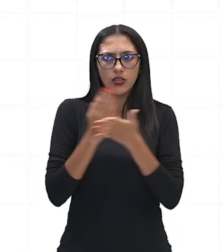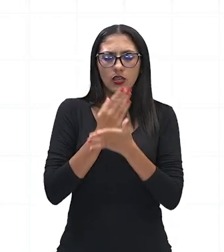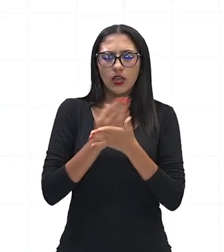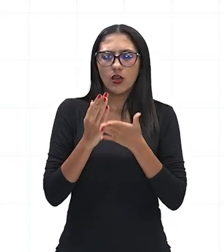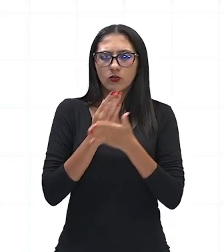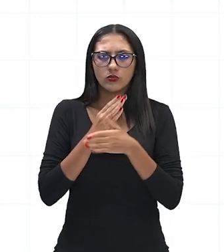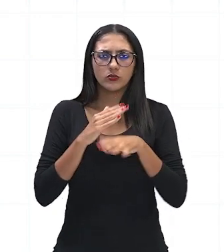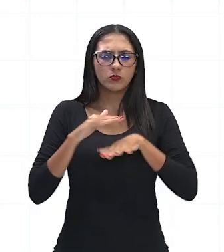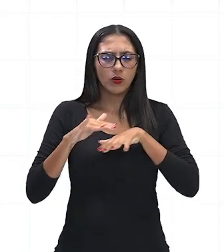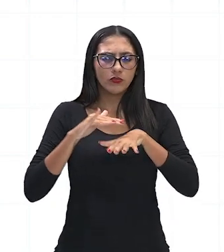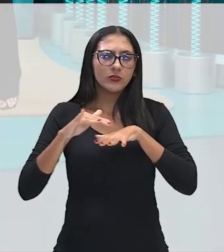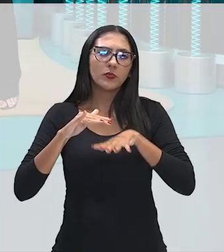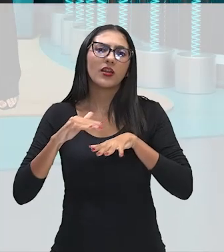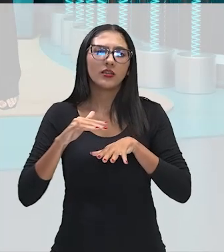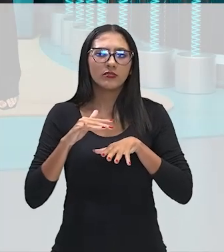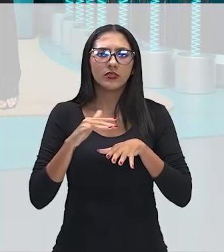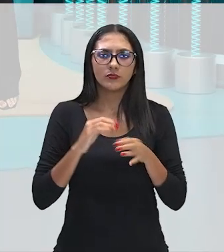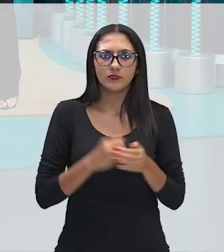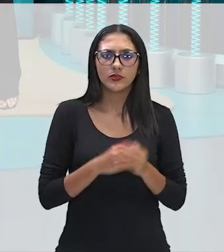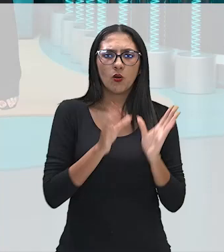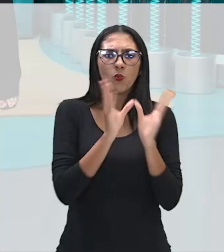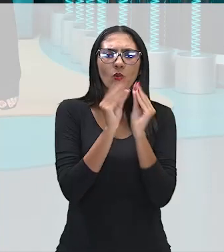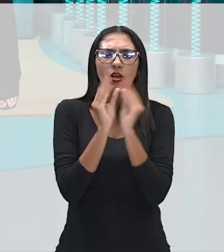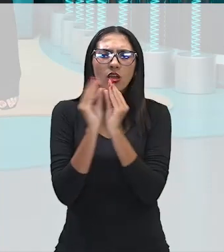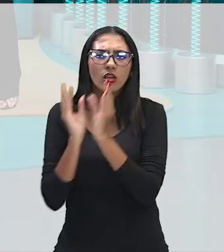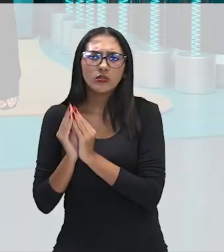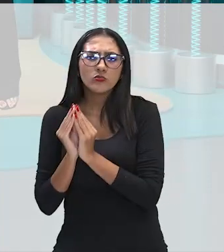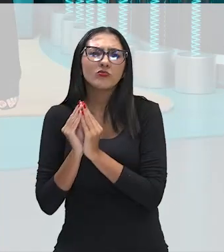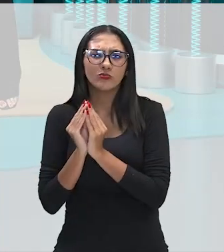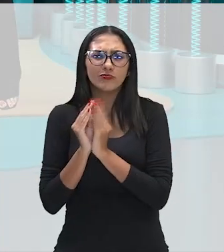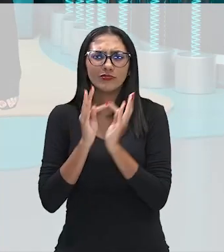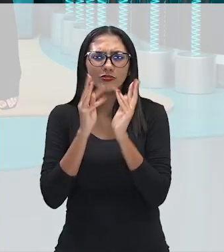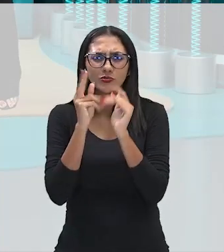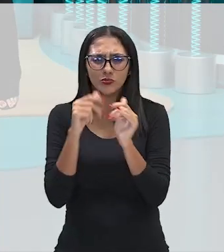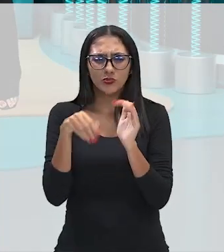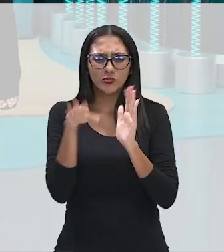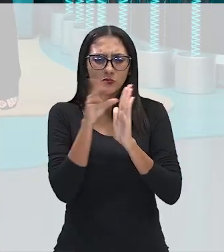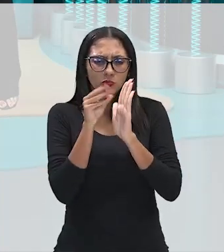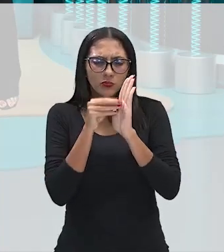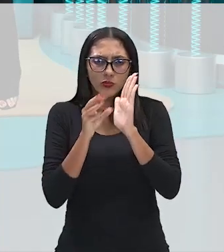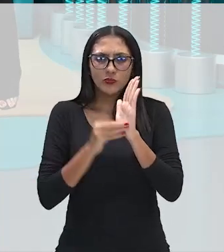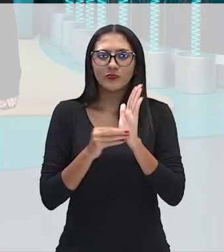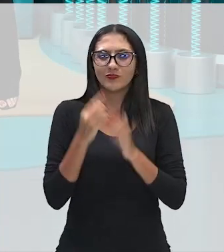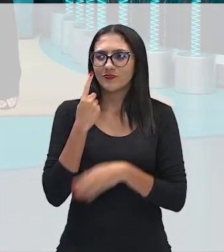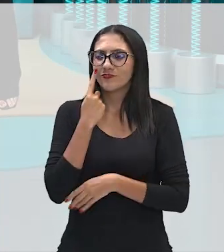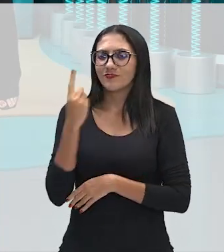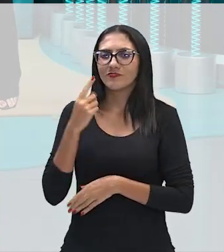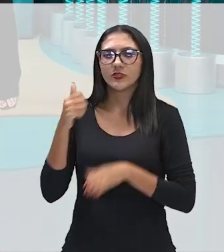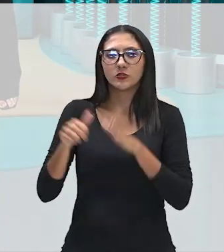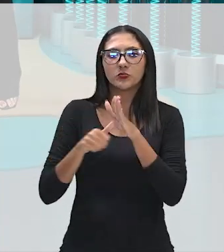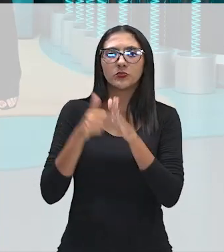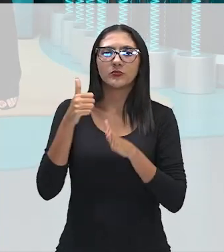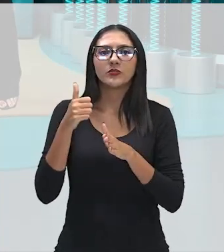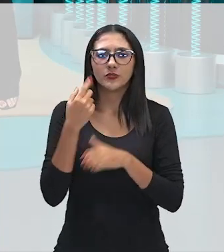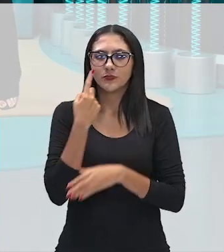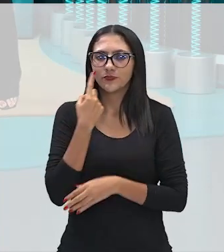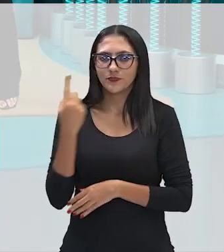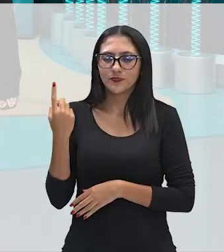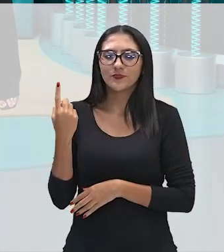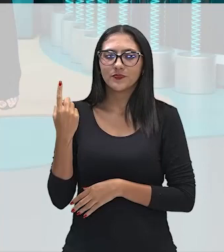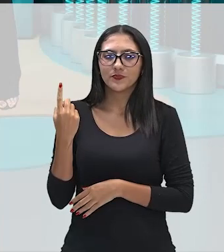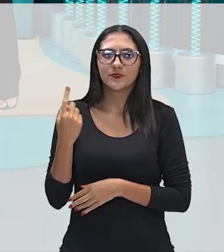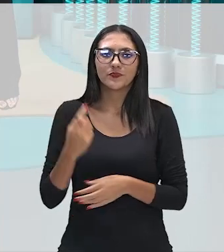um compilado de cada assunto que nós vimos hoje. Tá? Então, no futevôlei, nós vimos aqui esses fundamentos,